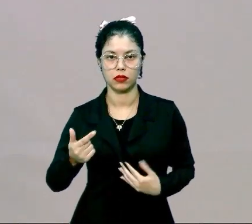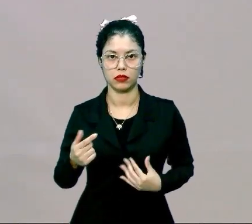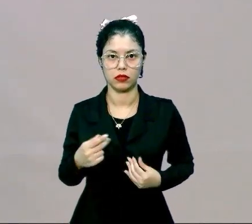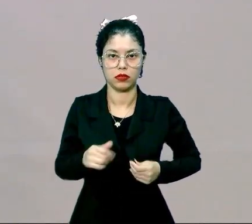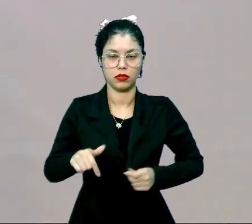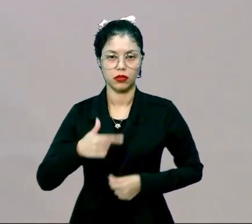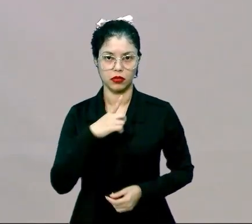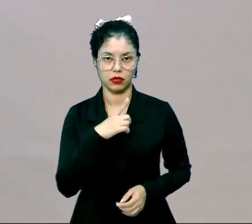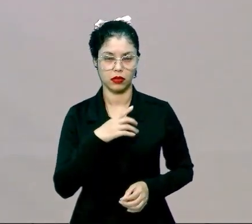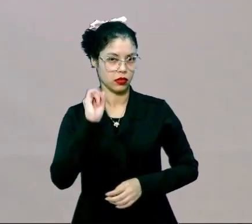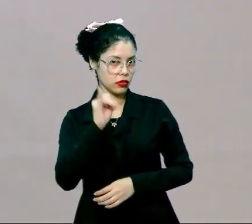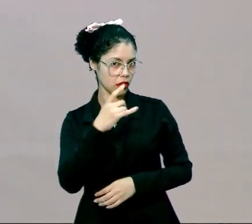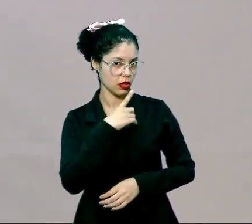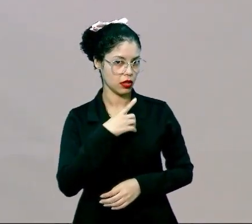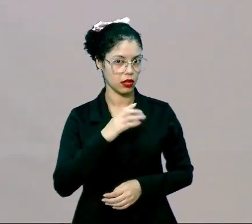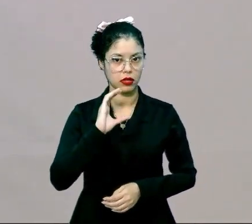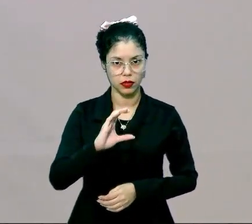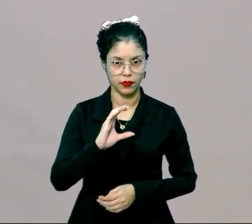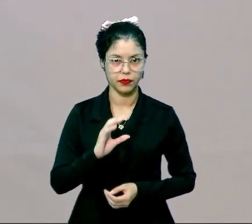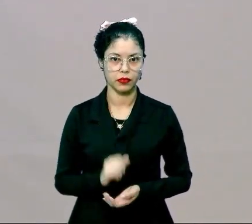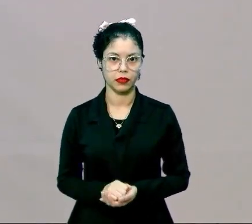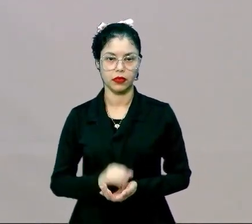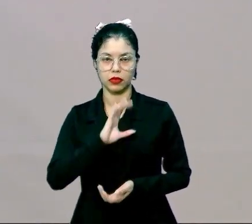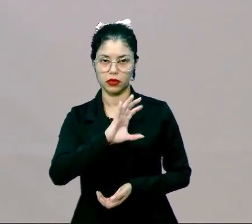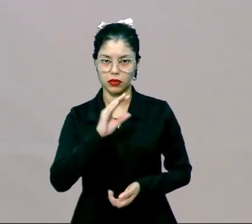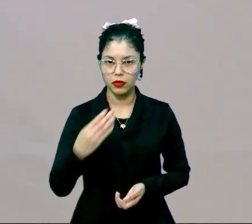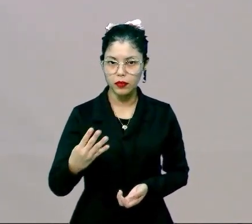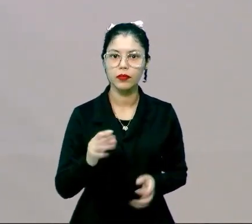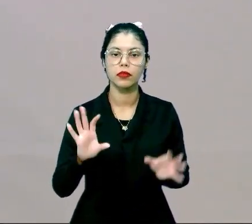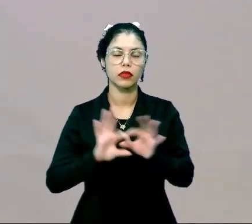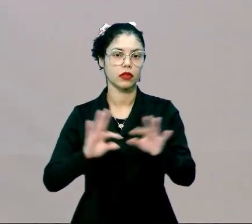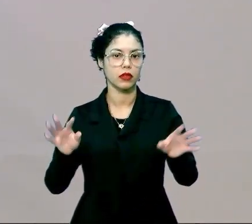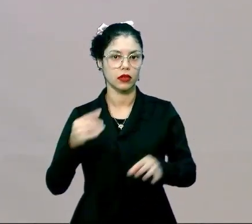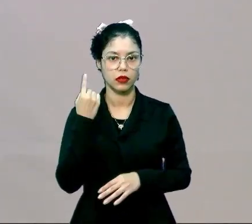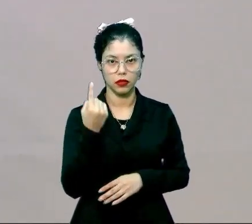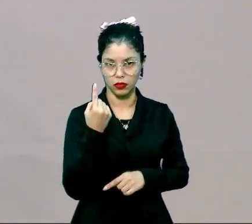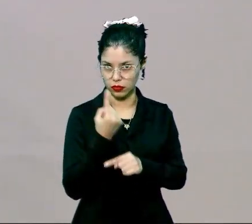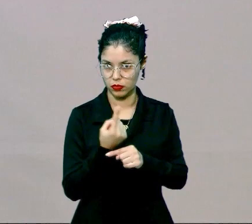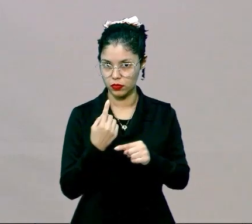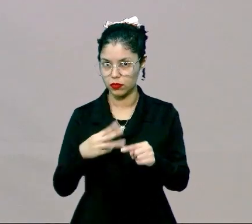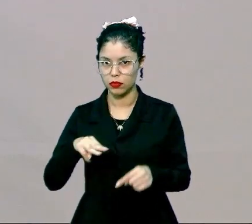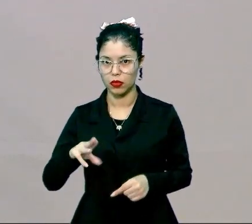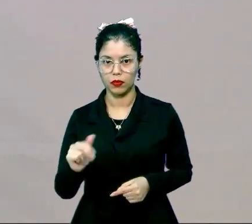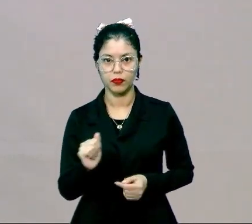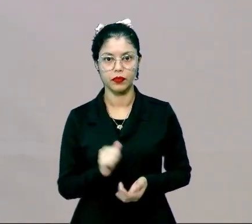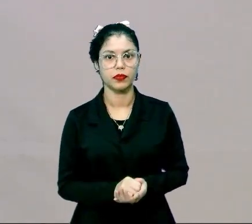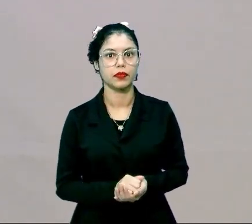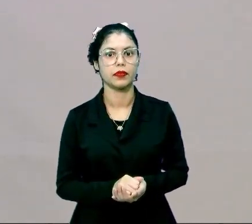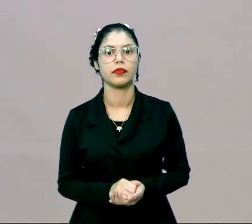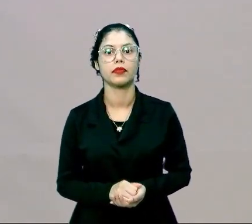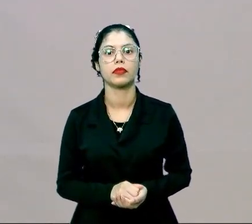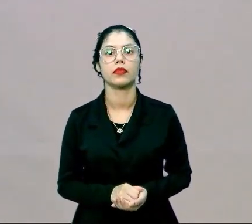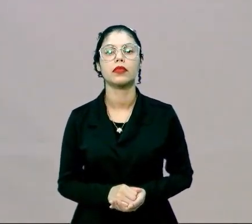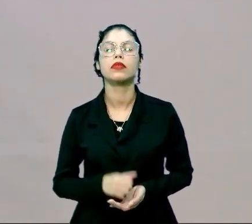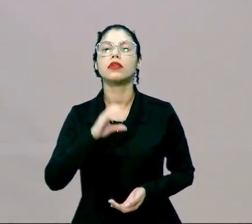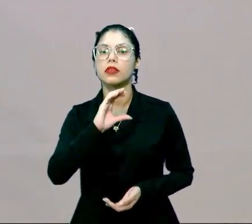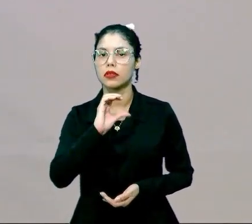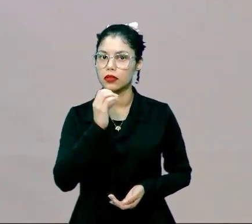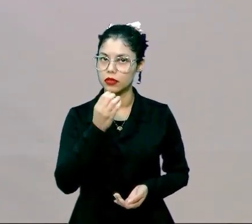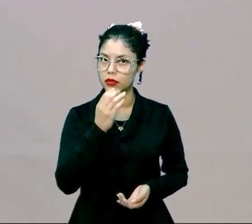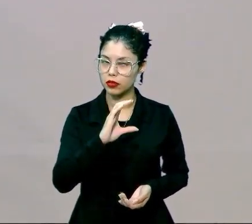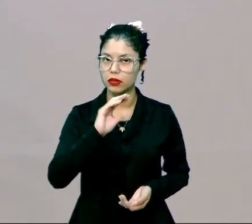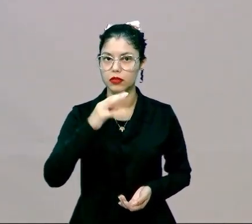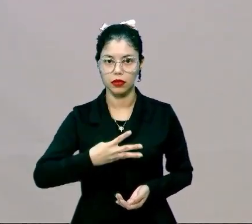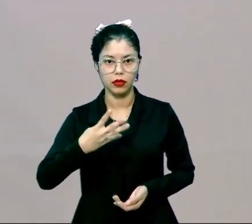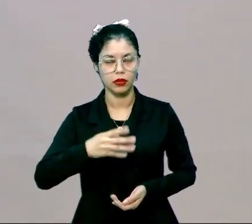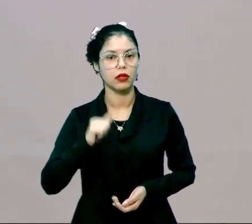que ele tem. Então, se o metano é CH4, ele vai liberar 1 mol de CO2. Se o butano é C4, ele